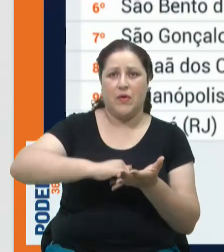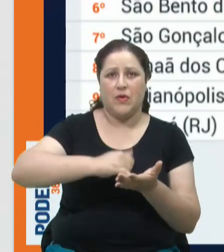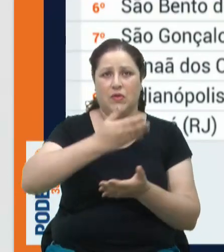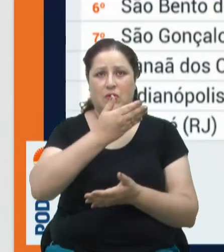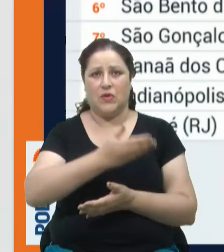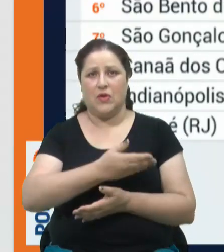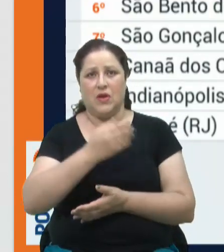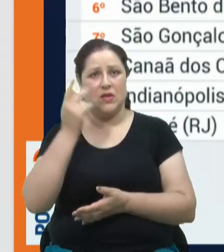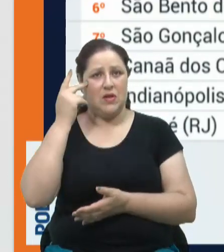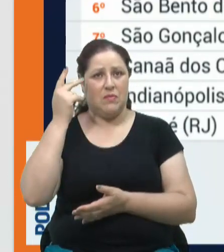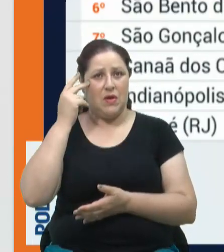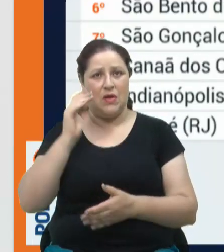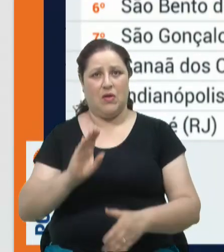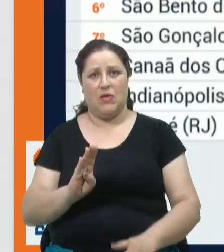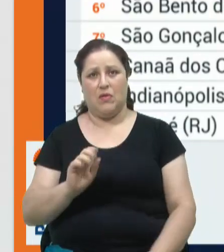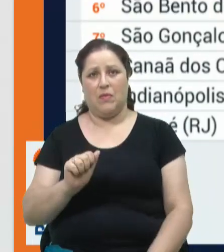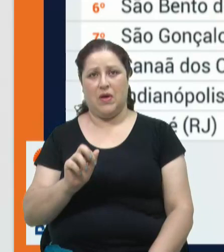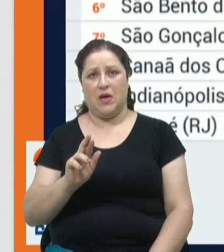São Paulo. R$